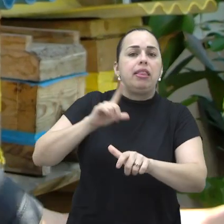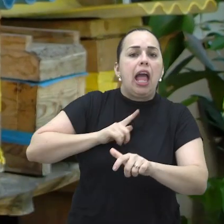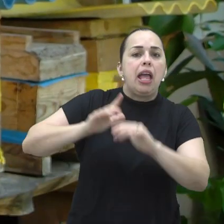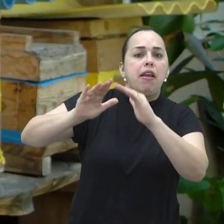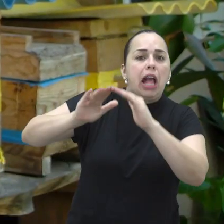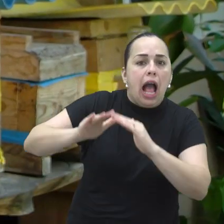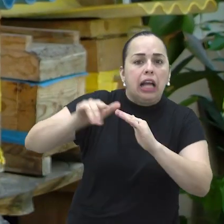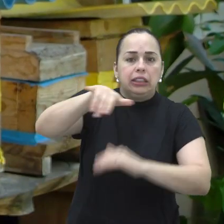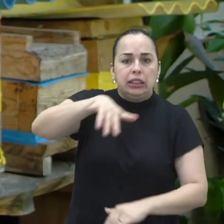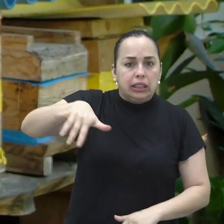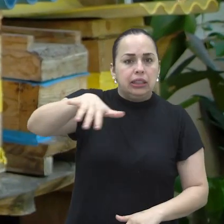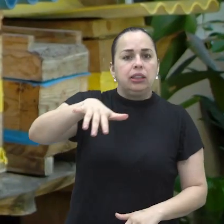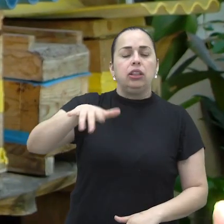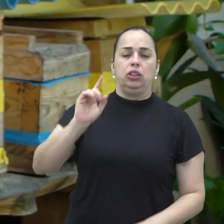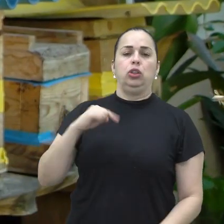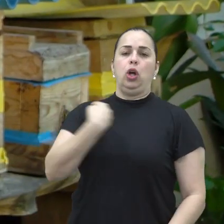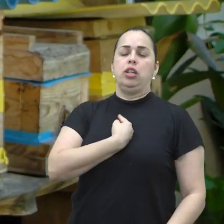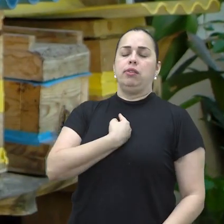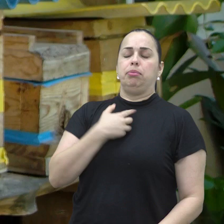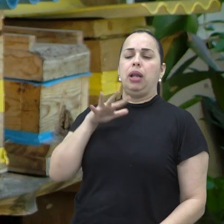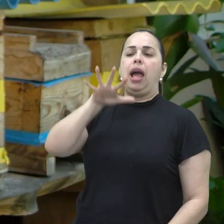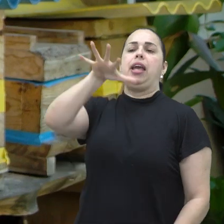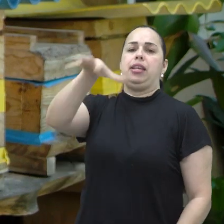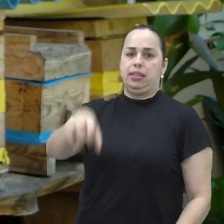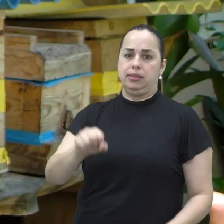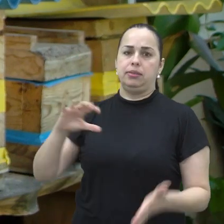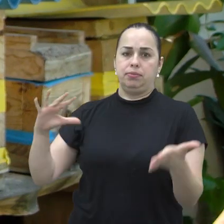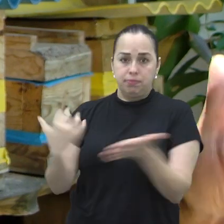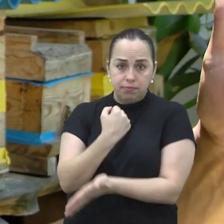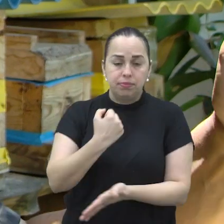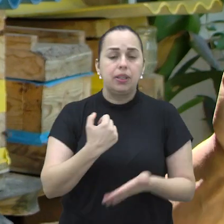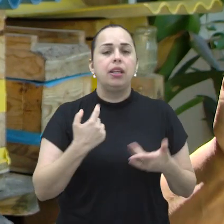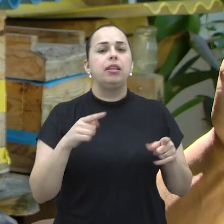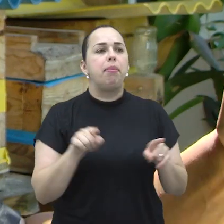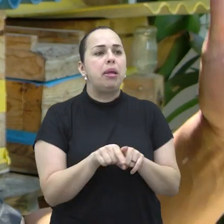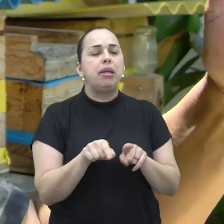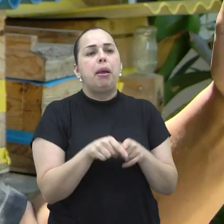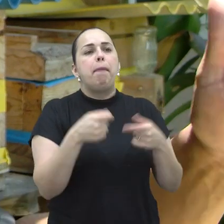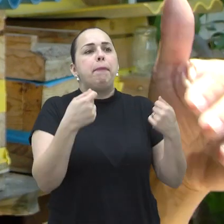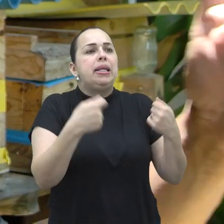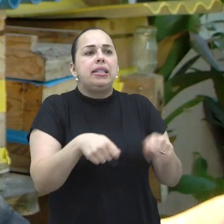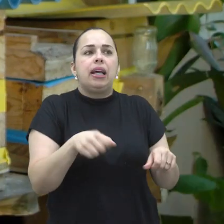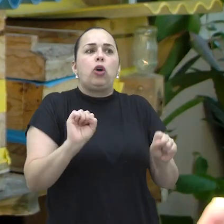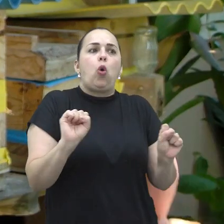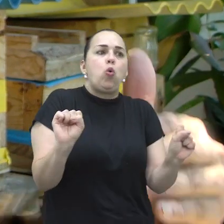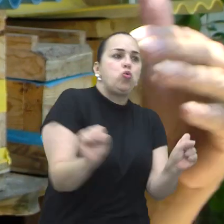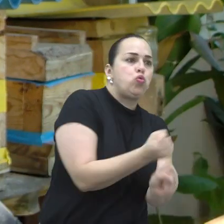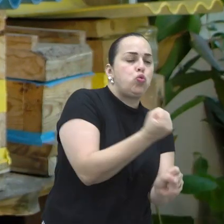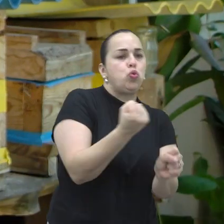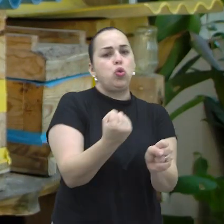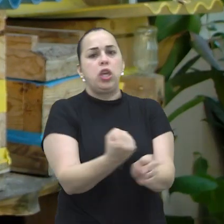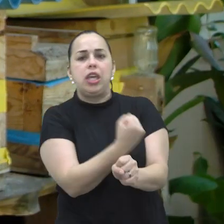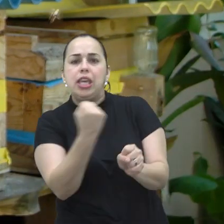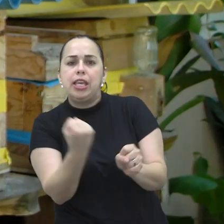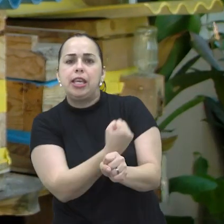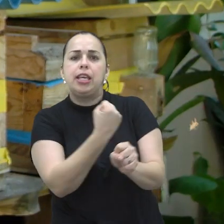ali, habitando a árvore, nidificada ali, a gente faz o resgate também. E também quando precisa ocorrer alguma obra onde